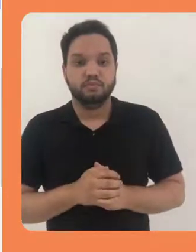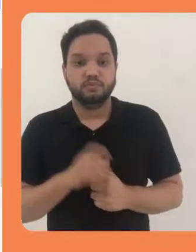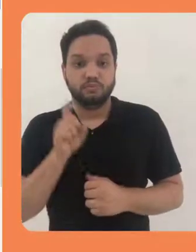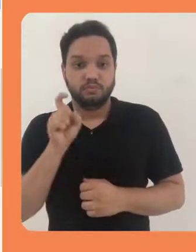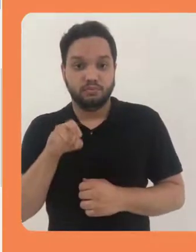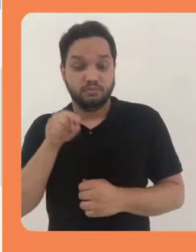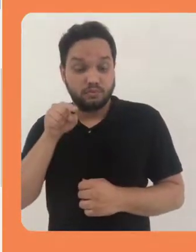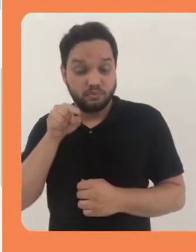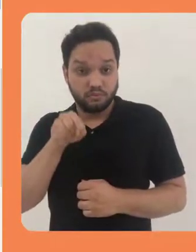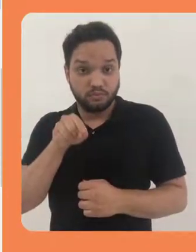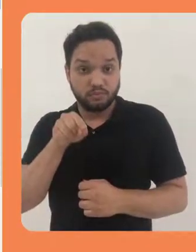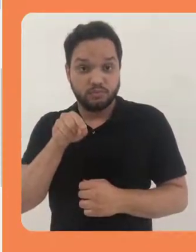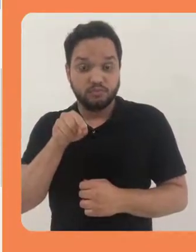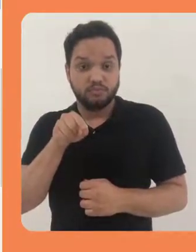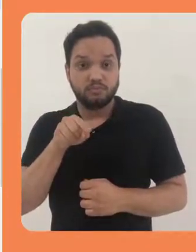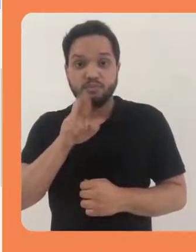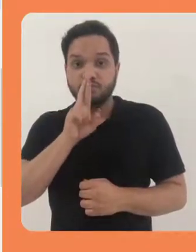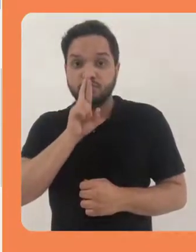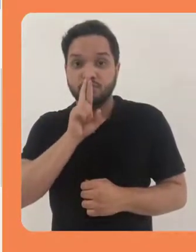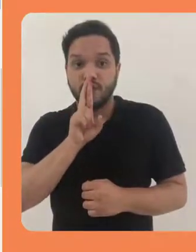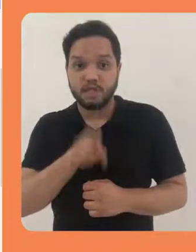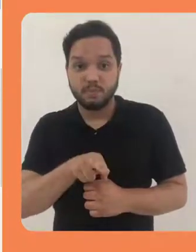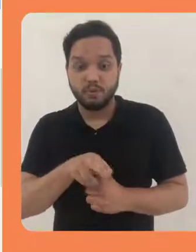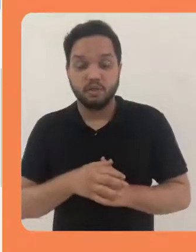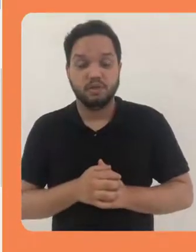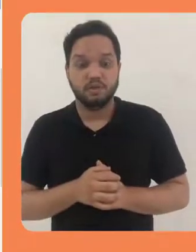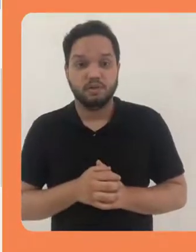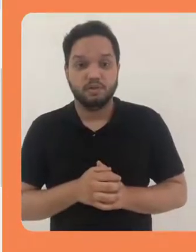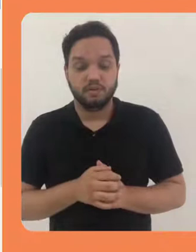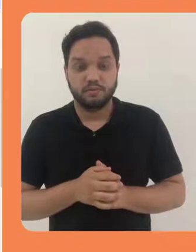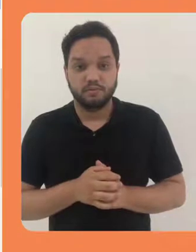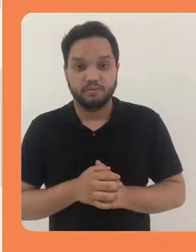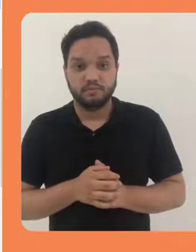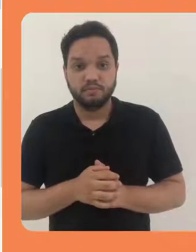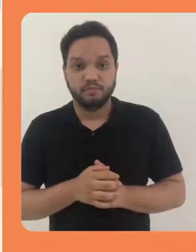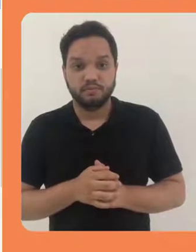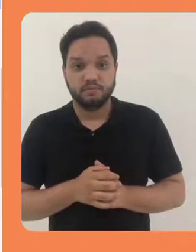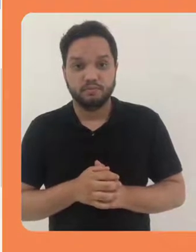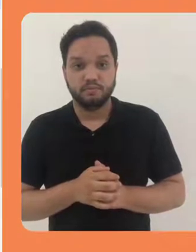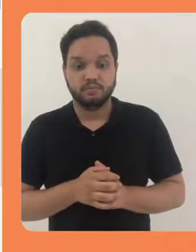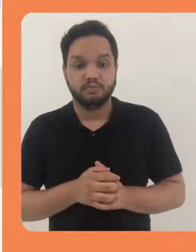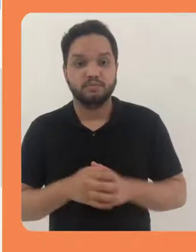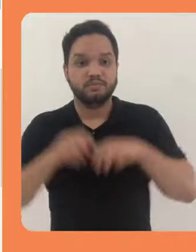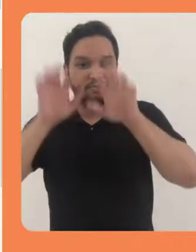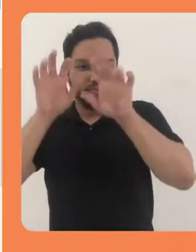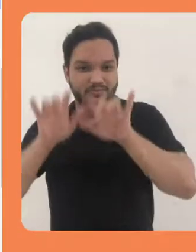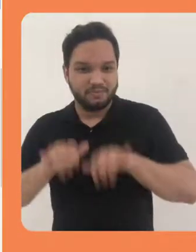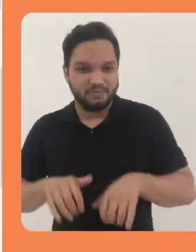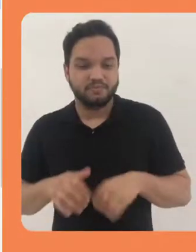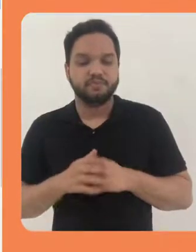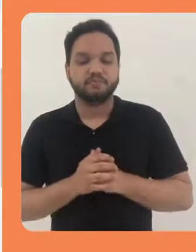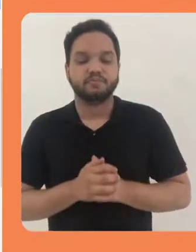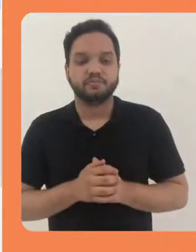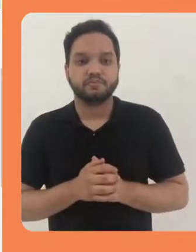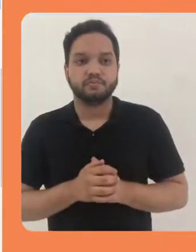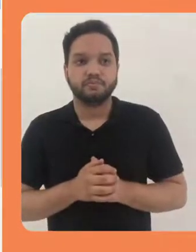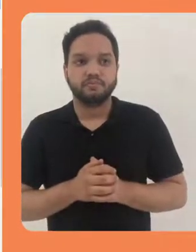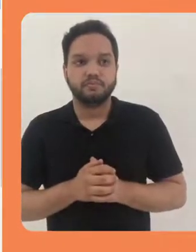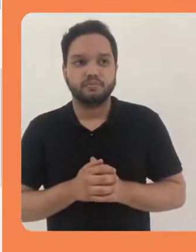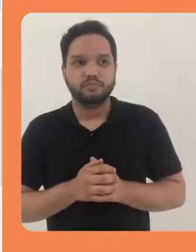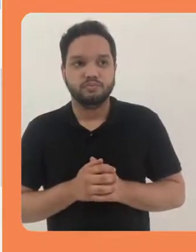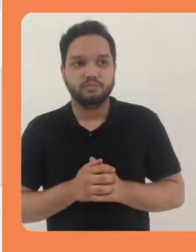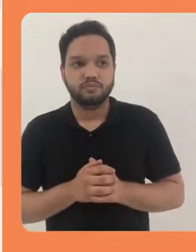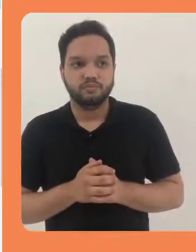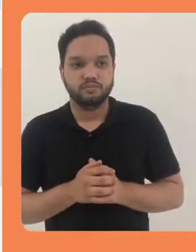diretamente na tela Então vamos manter a opção botão e clique aqui para